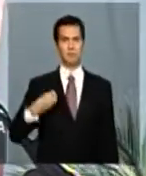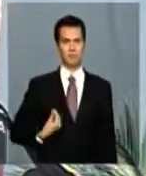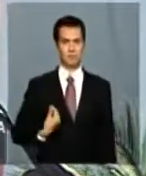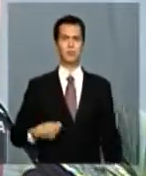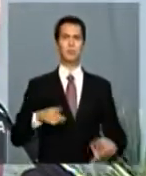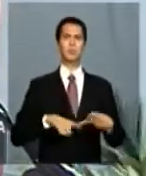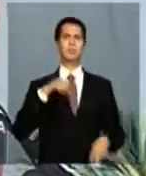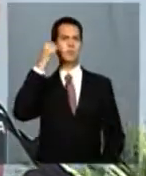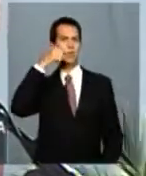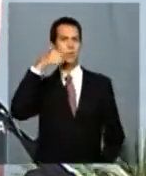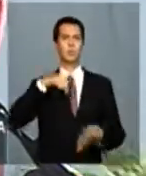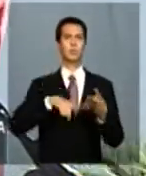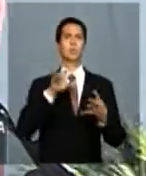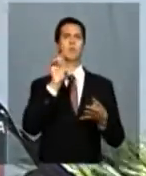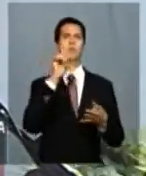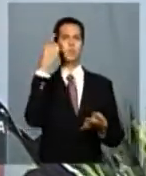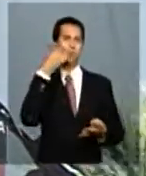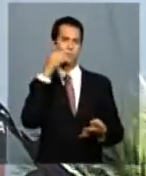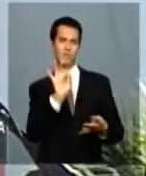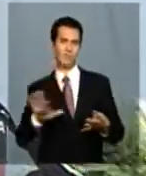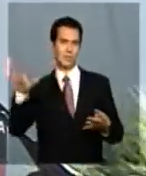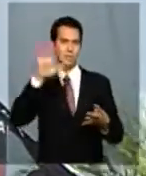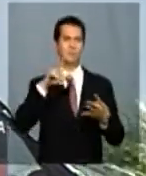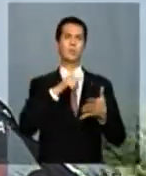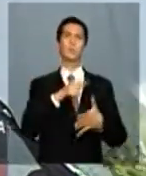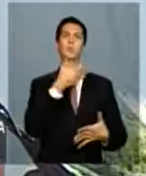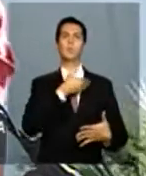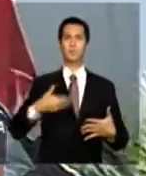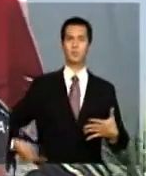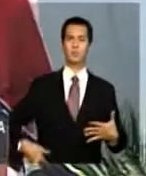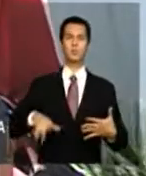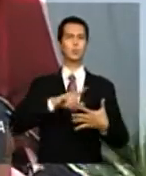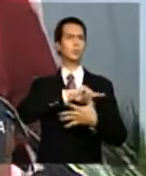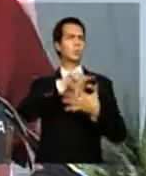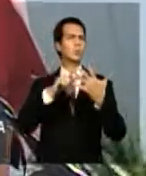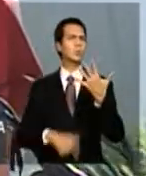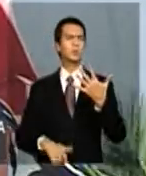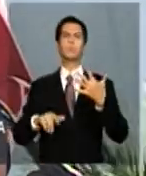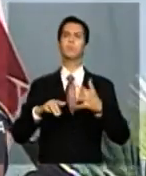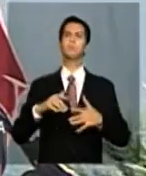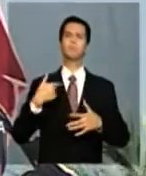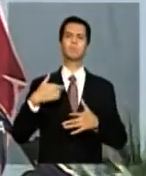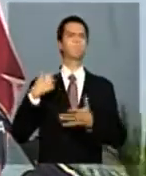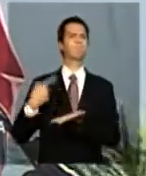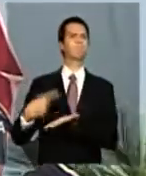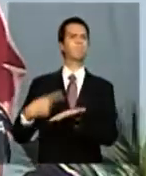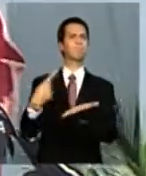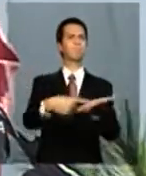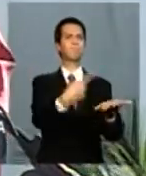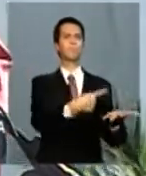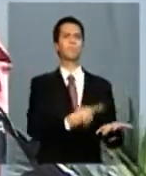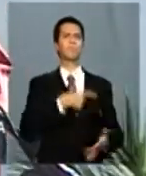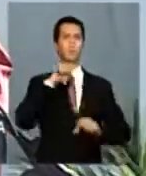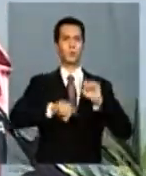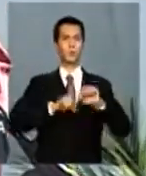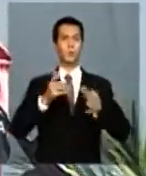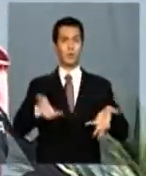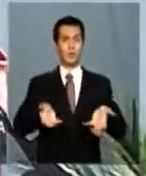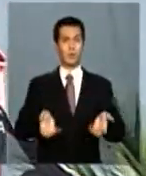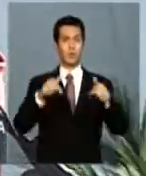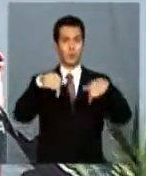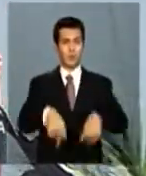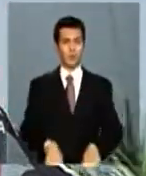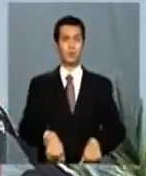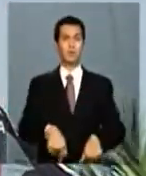os deputados federais, e o governador, esse compromisso de dar a essa ponte